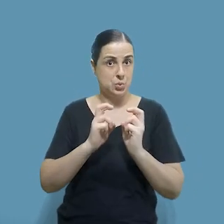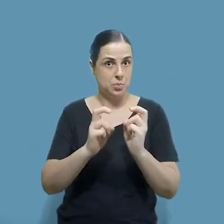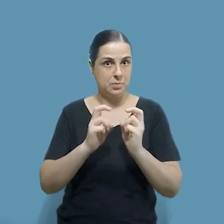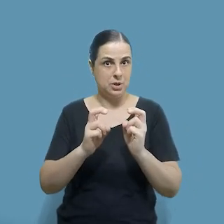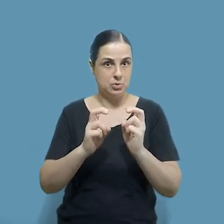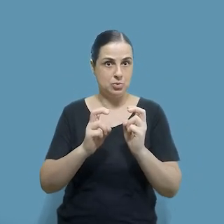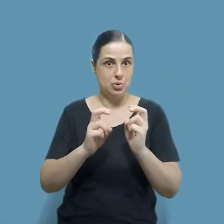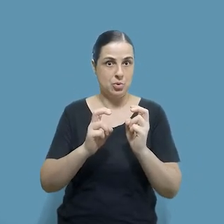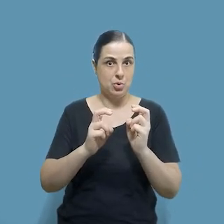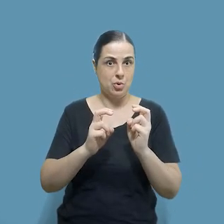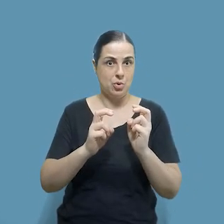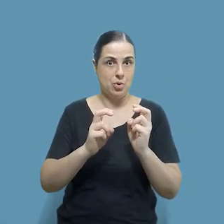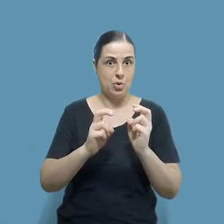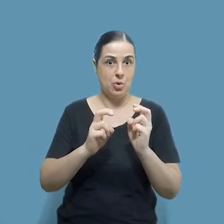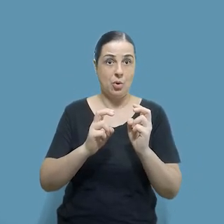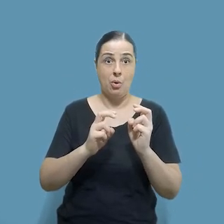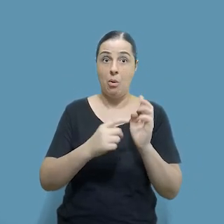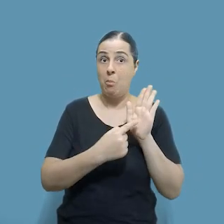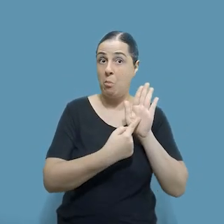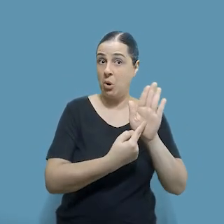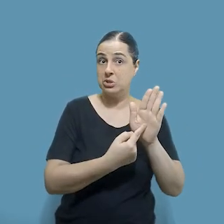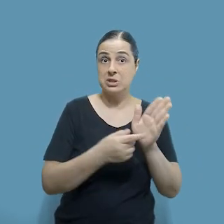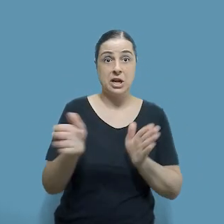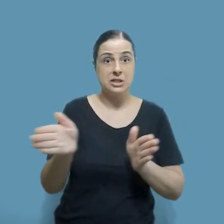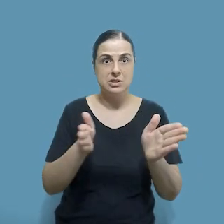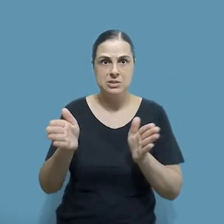Gente, mentira, acessível nada,